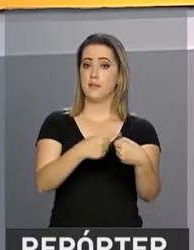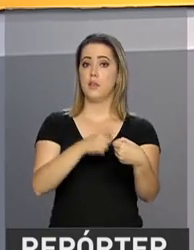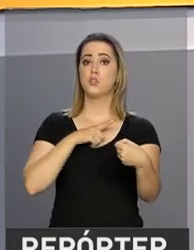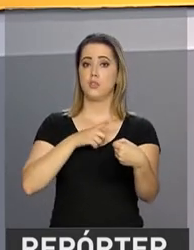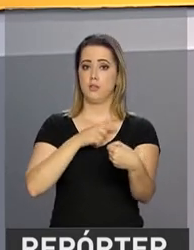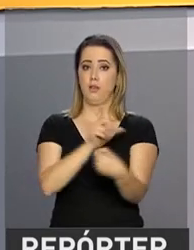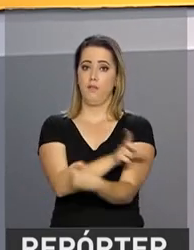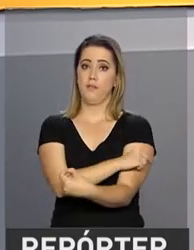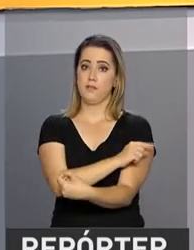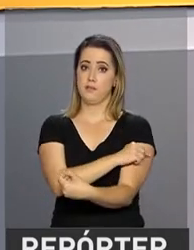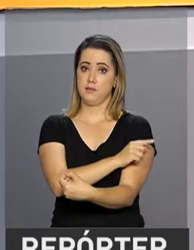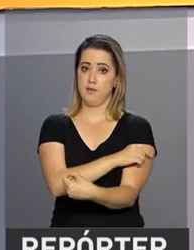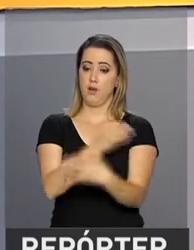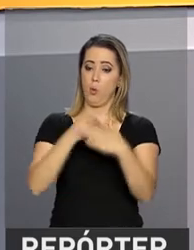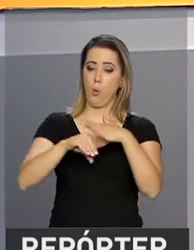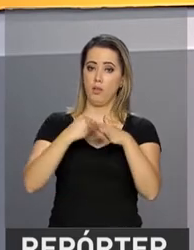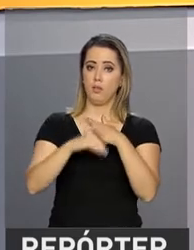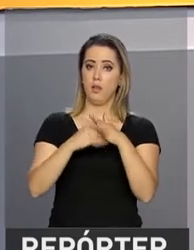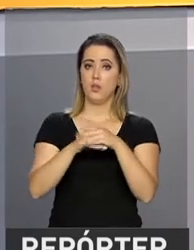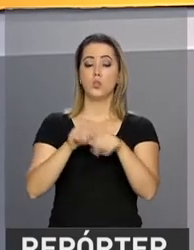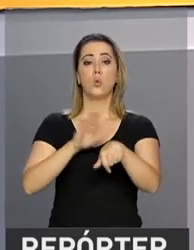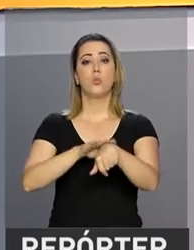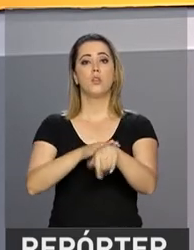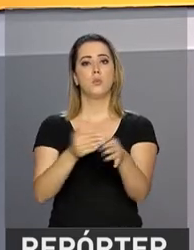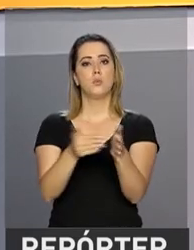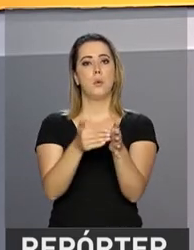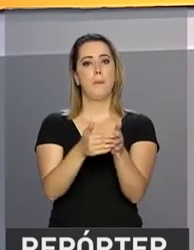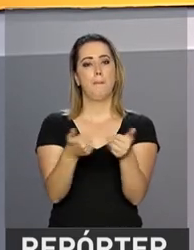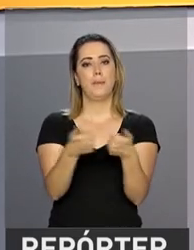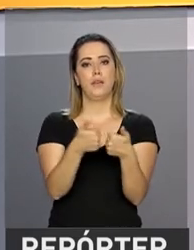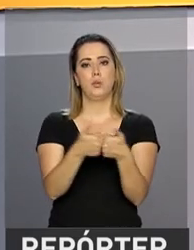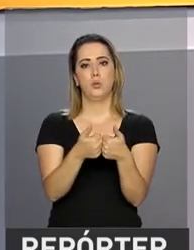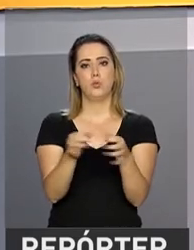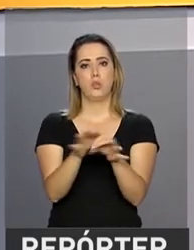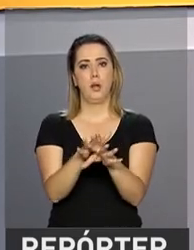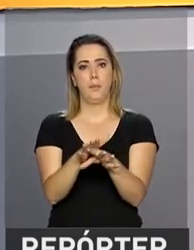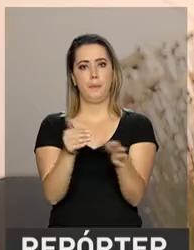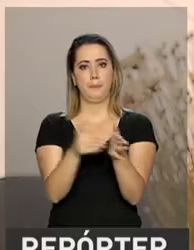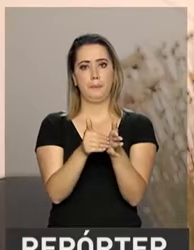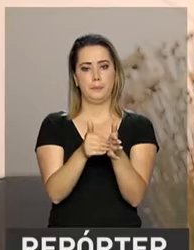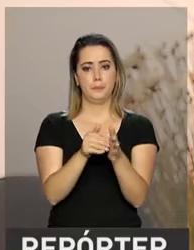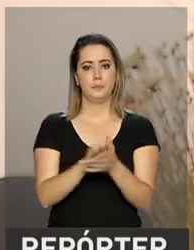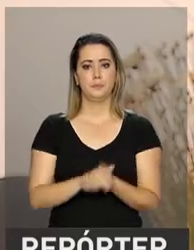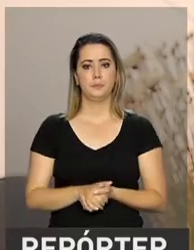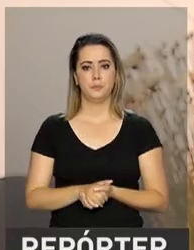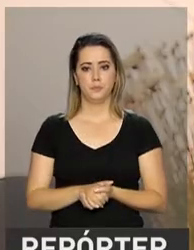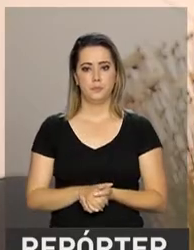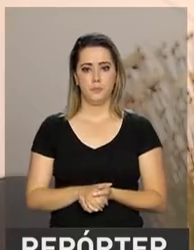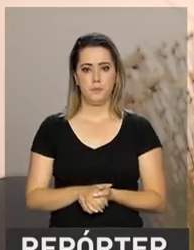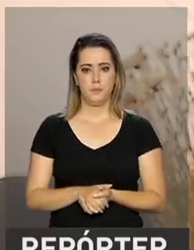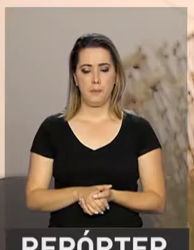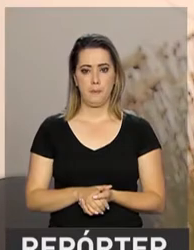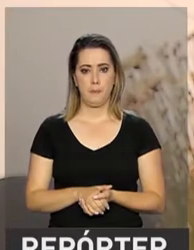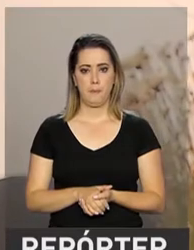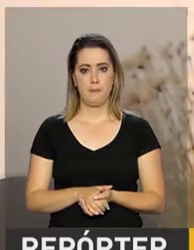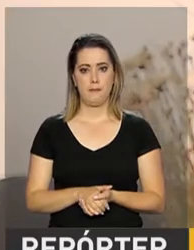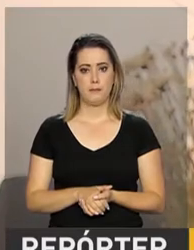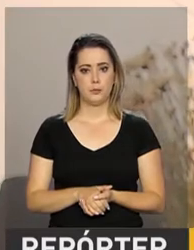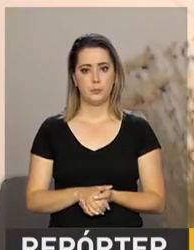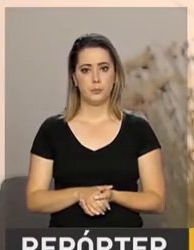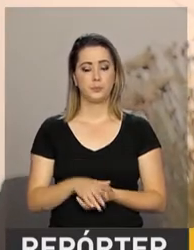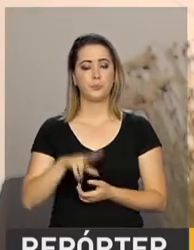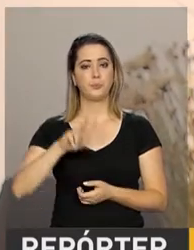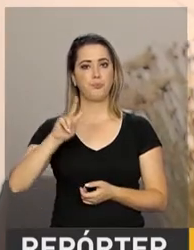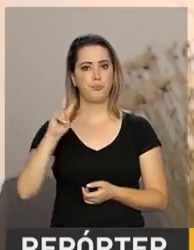tenham vacinas em stock com validade próximo ao vencimento do ipva a